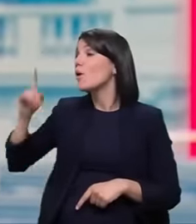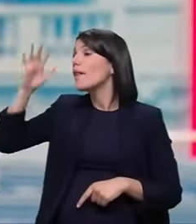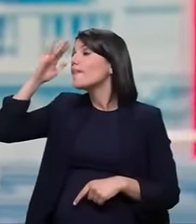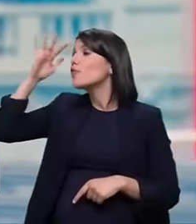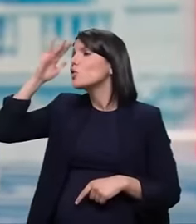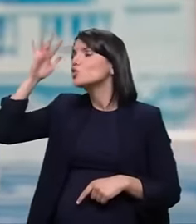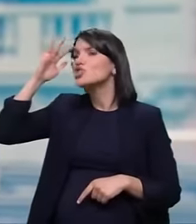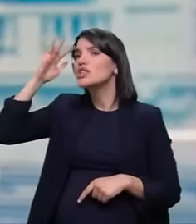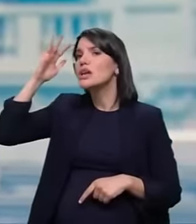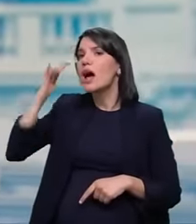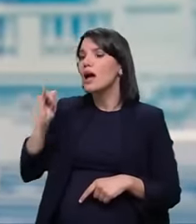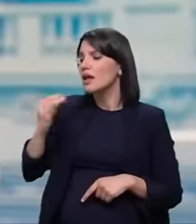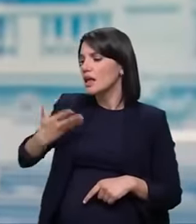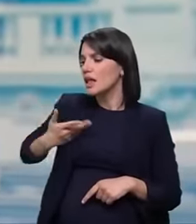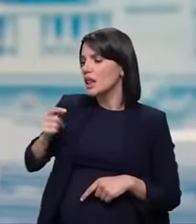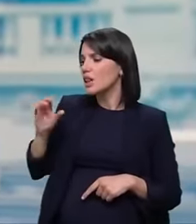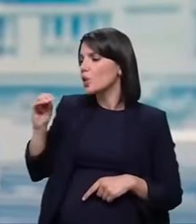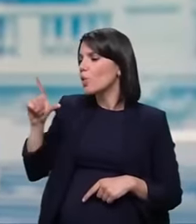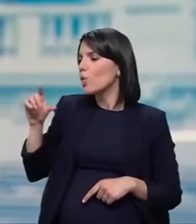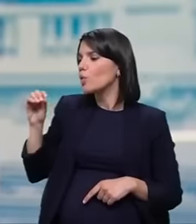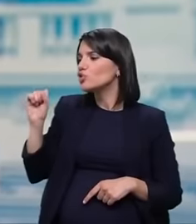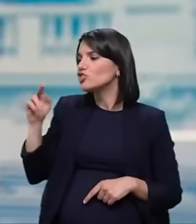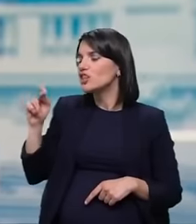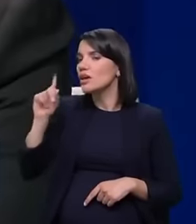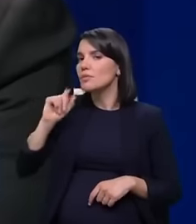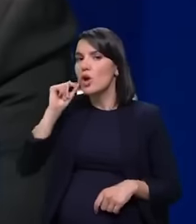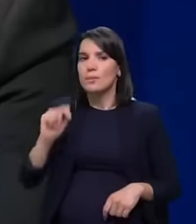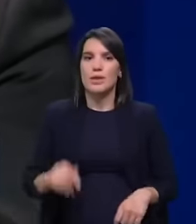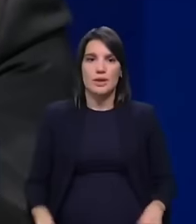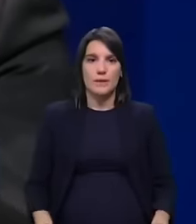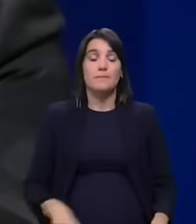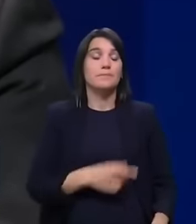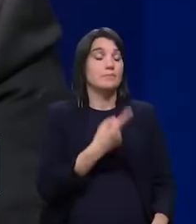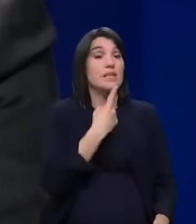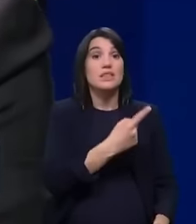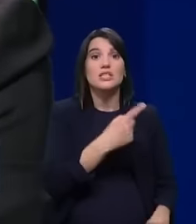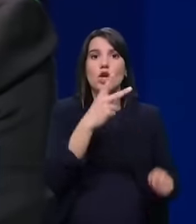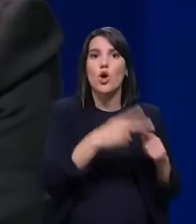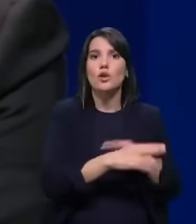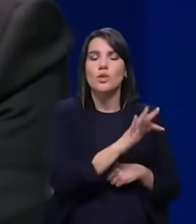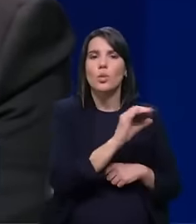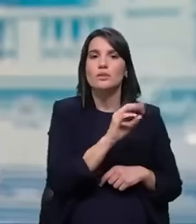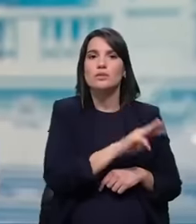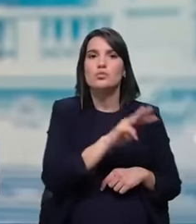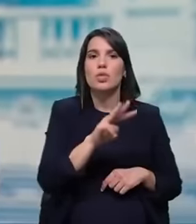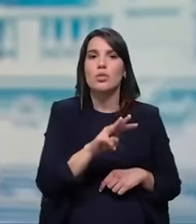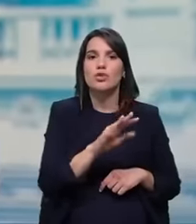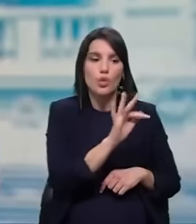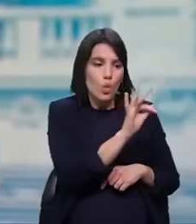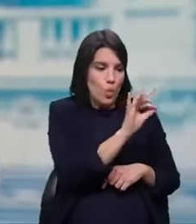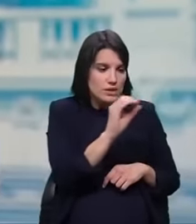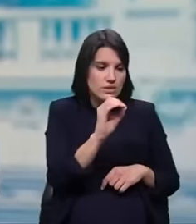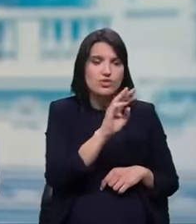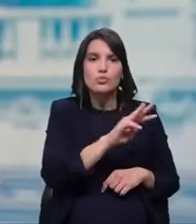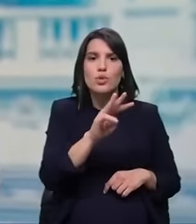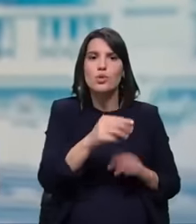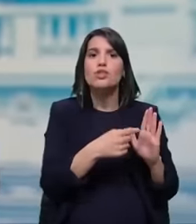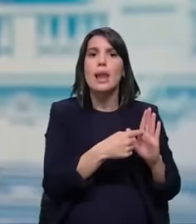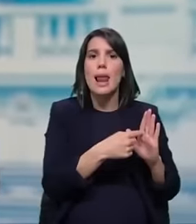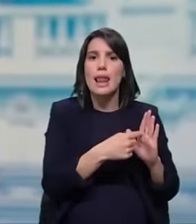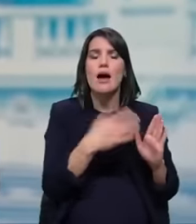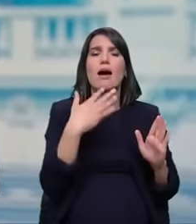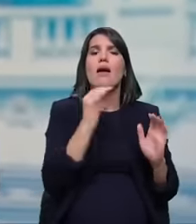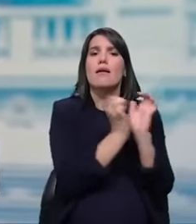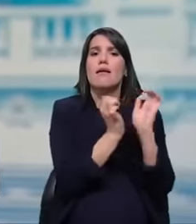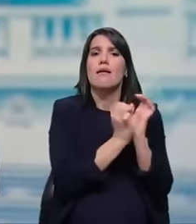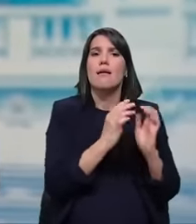os truques que disser, disse-o num Congresso. Não disse. Cortar 400 milhões. Nesses 400 milhões é verificável. Está o abono de